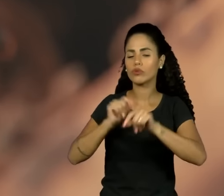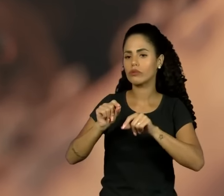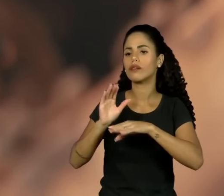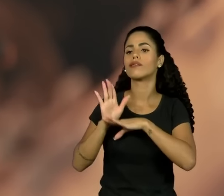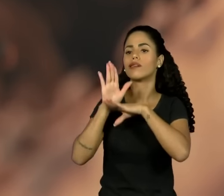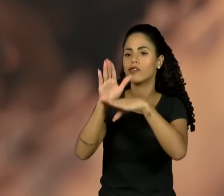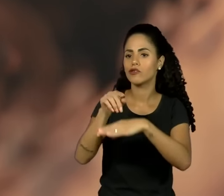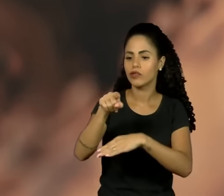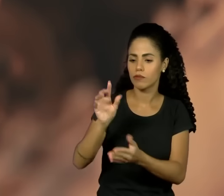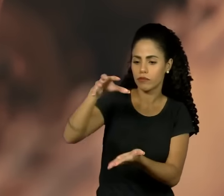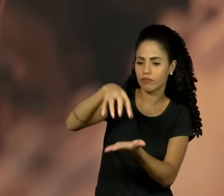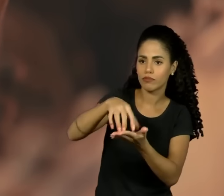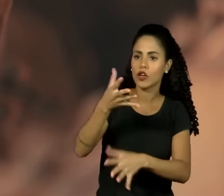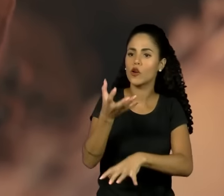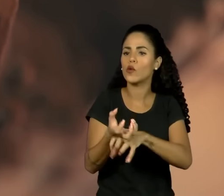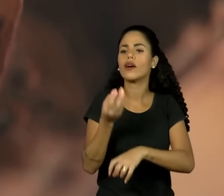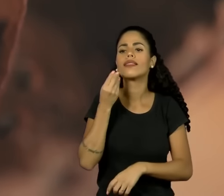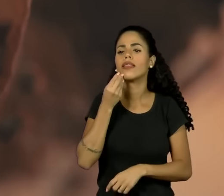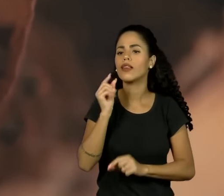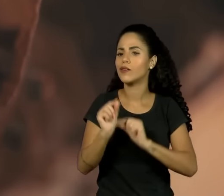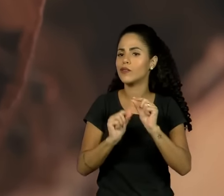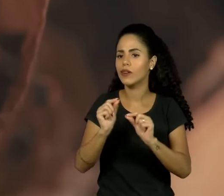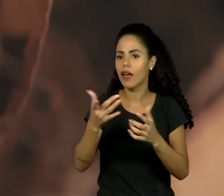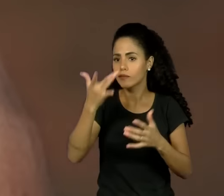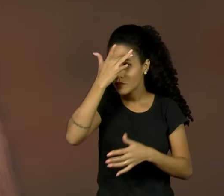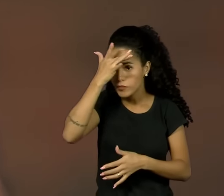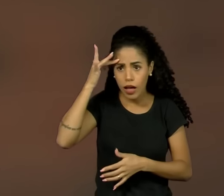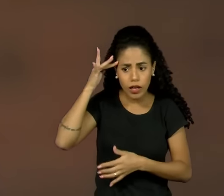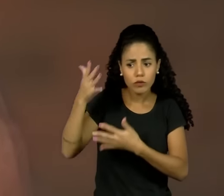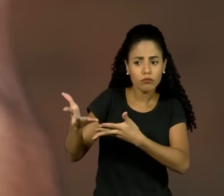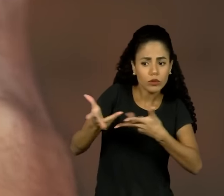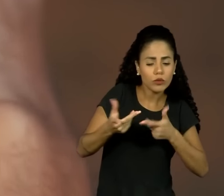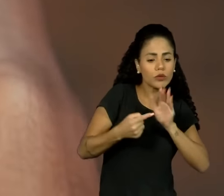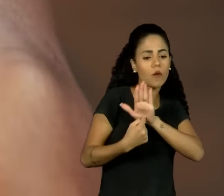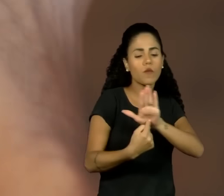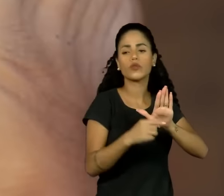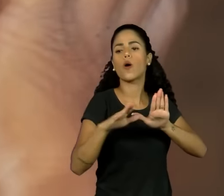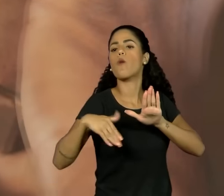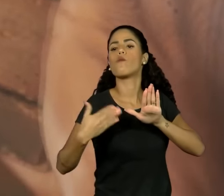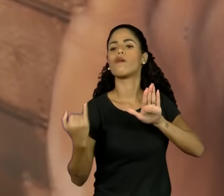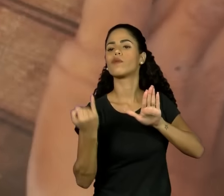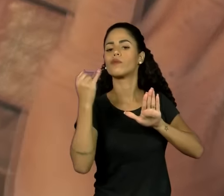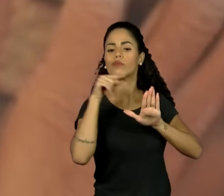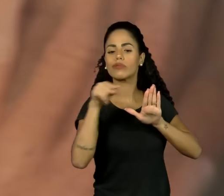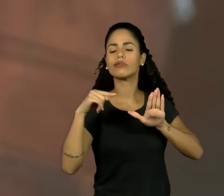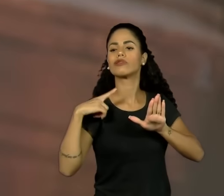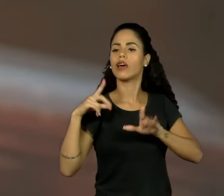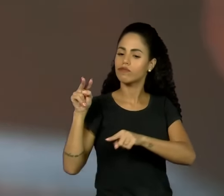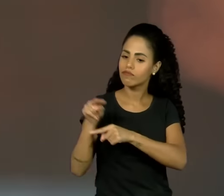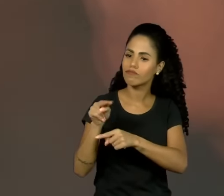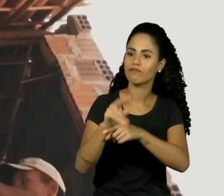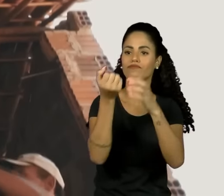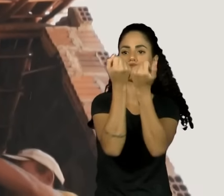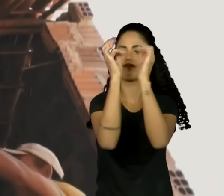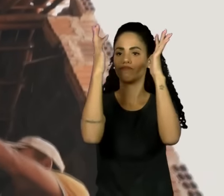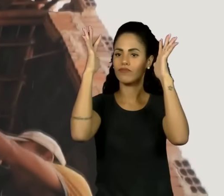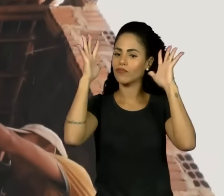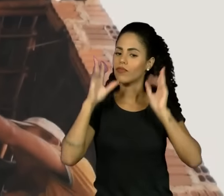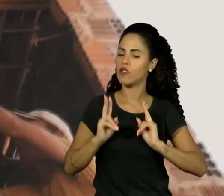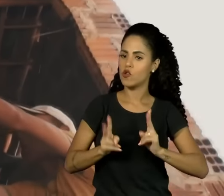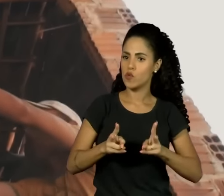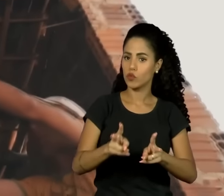da Associação Caatinga, que é trazer as pessoas, mostrar para elas a importância de manter uma floresta em pé,